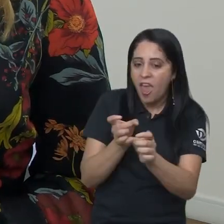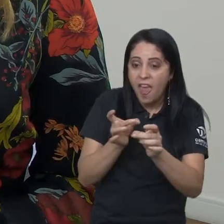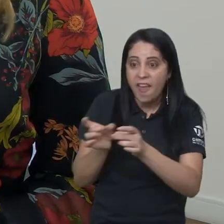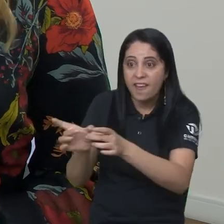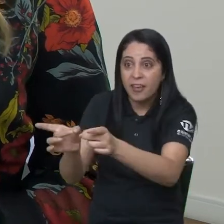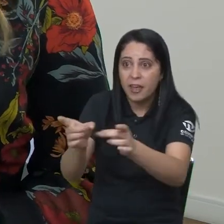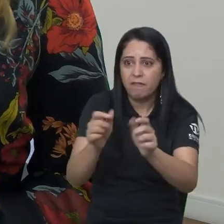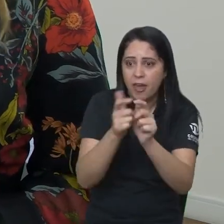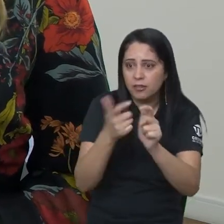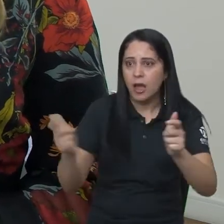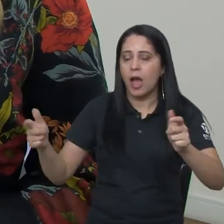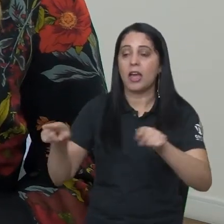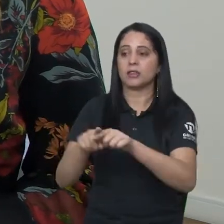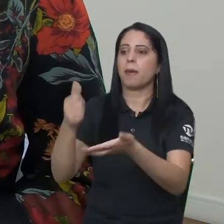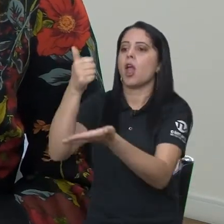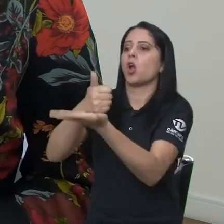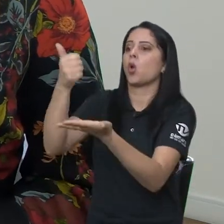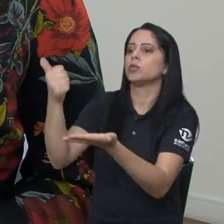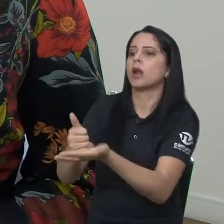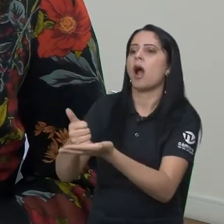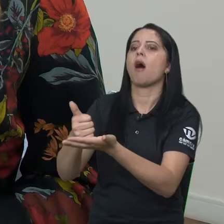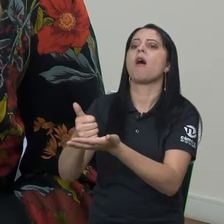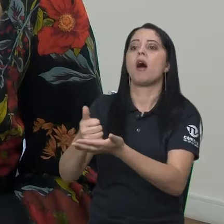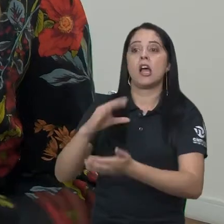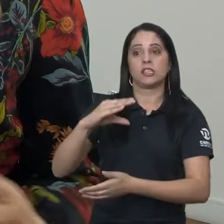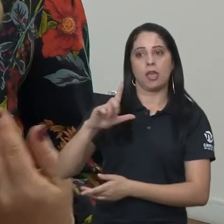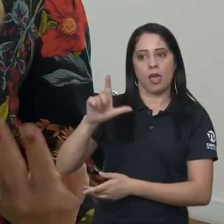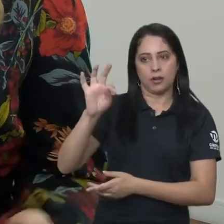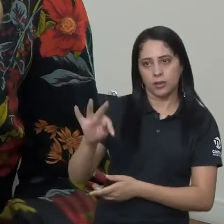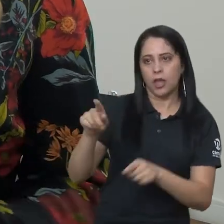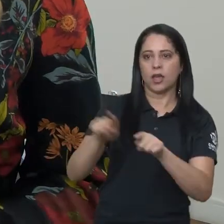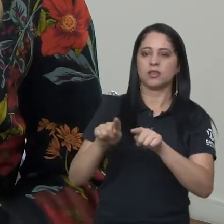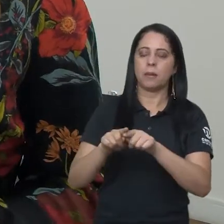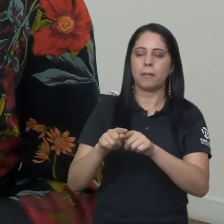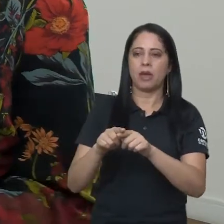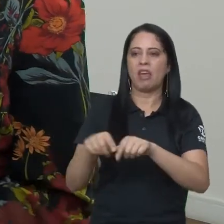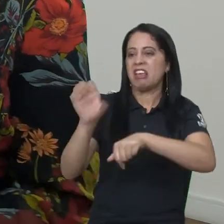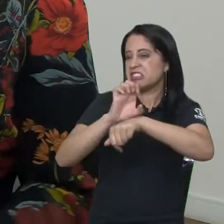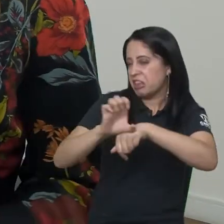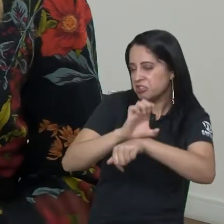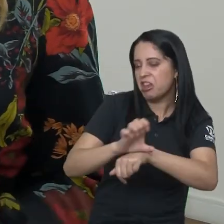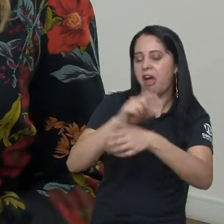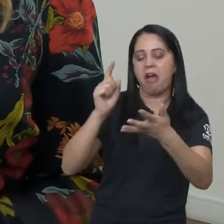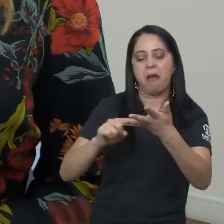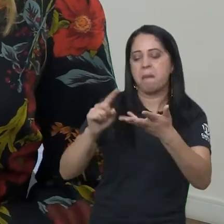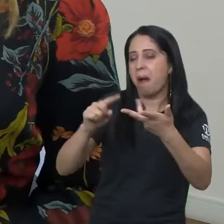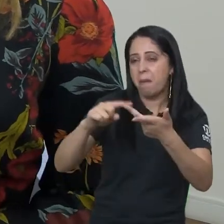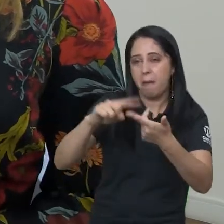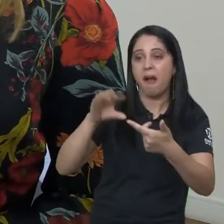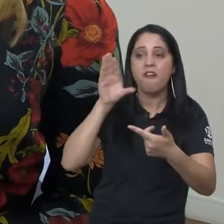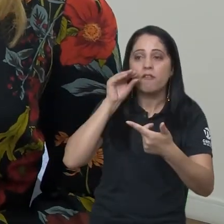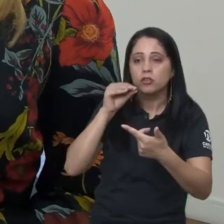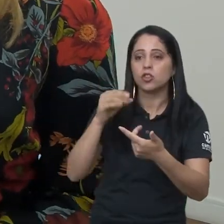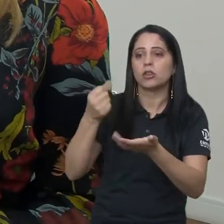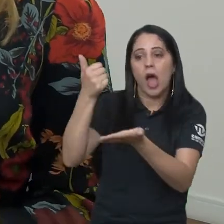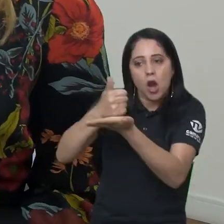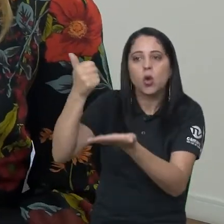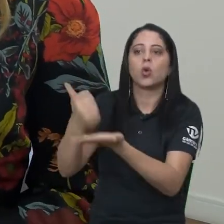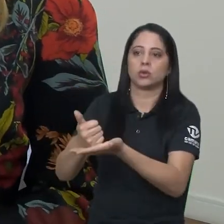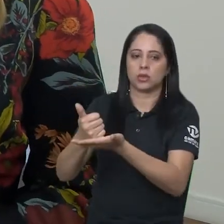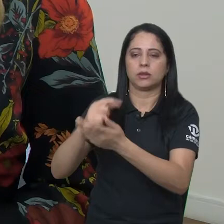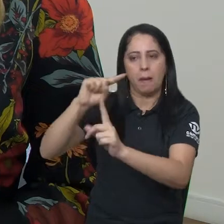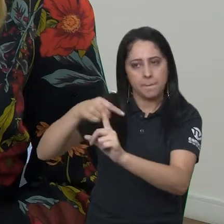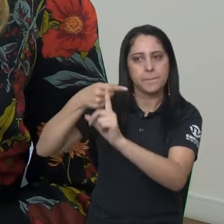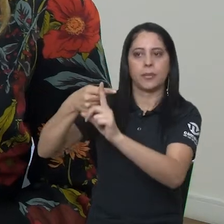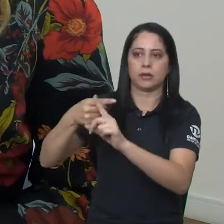mais o consumo e aumentar também o número de contratação, tanto de CLT quanto também de temporários, estagiários. Então, acredito que